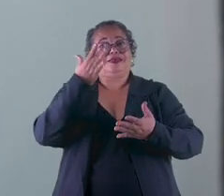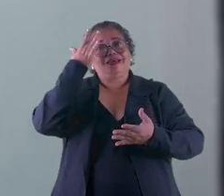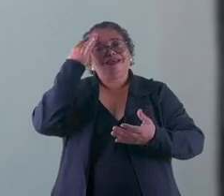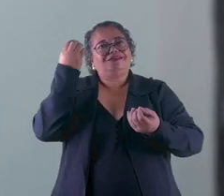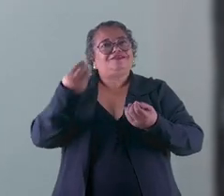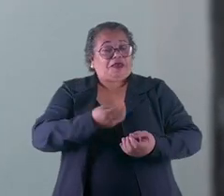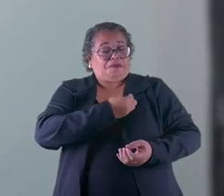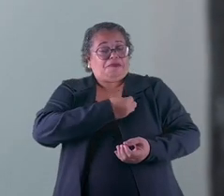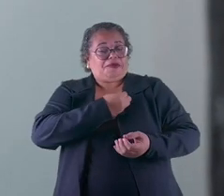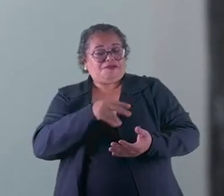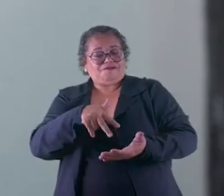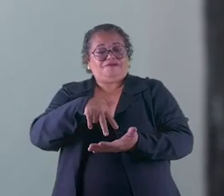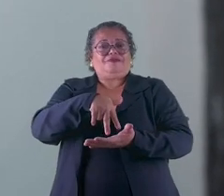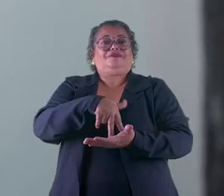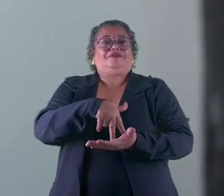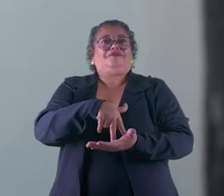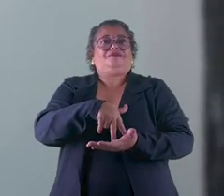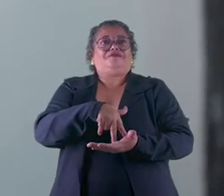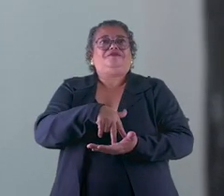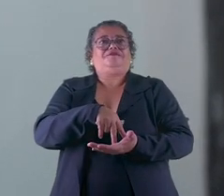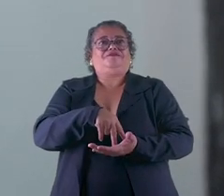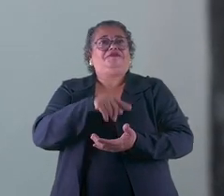gente sabe que está vivo,